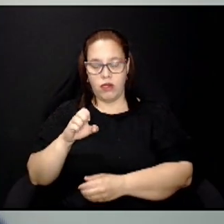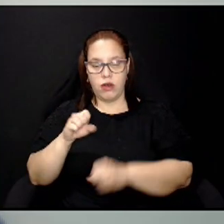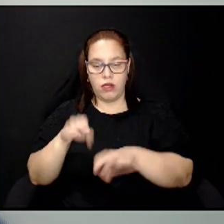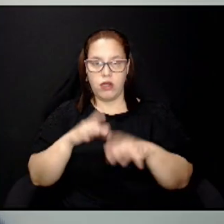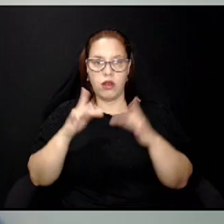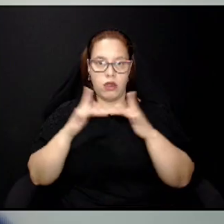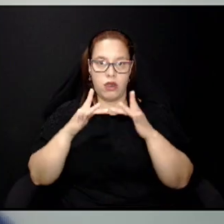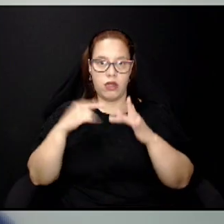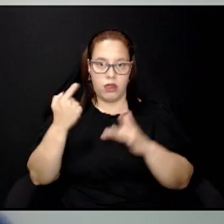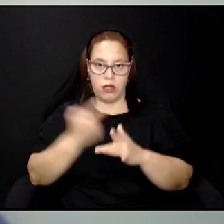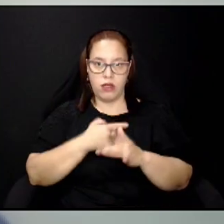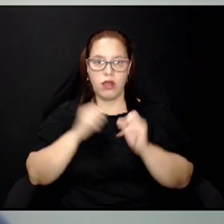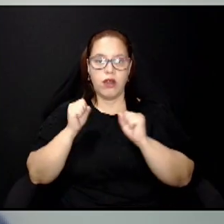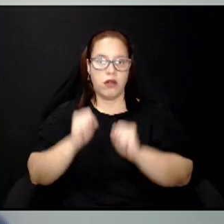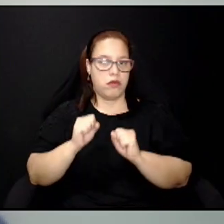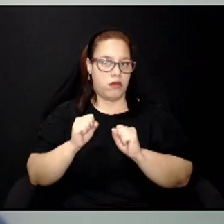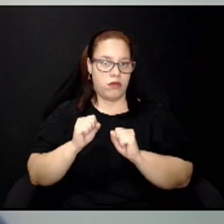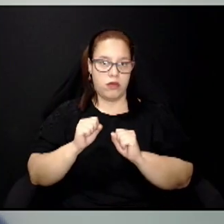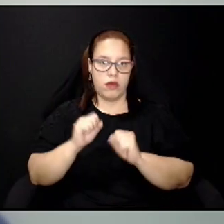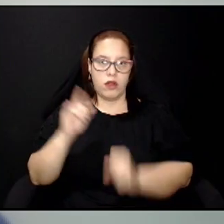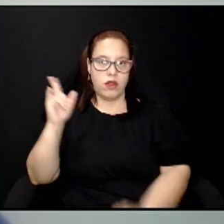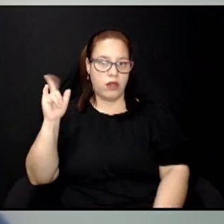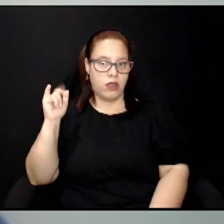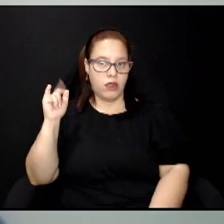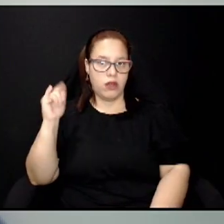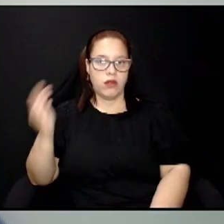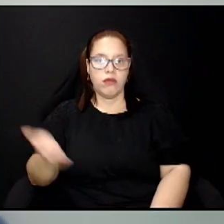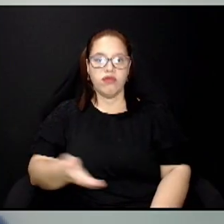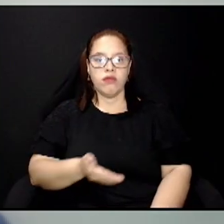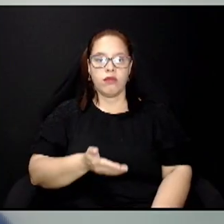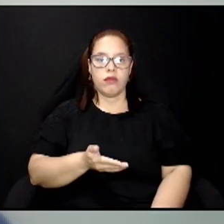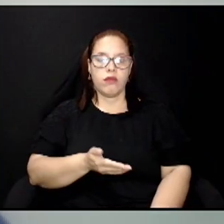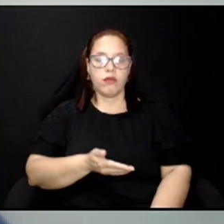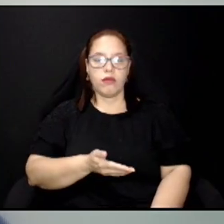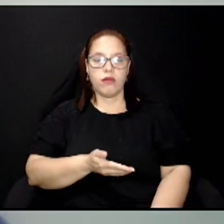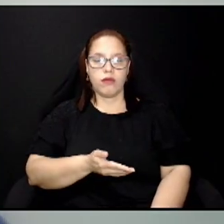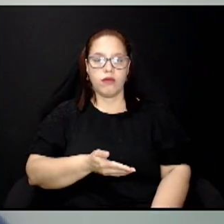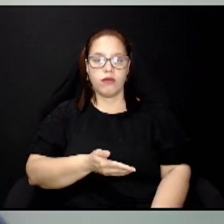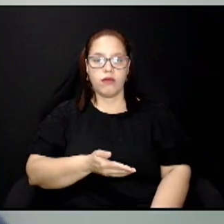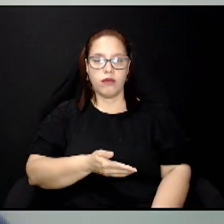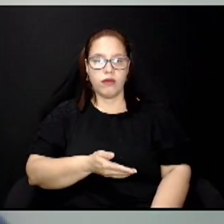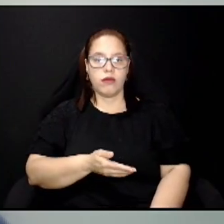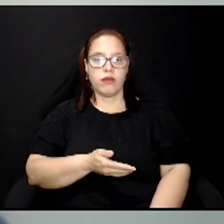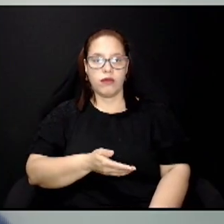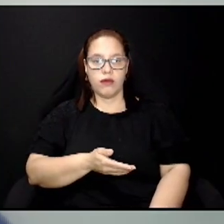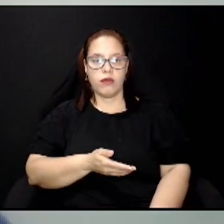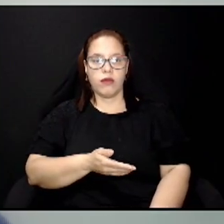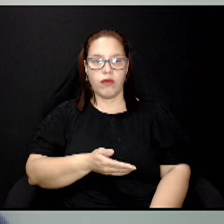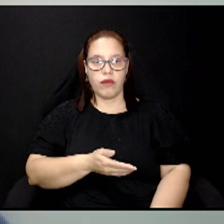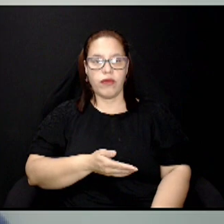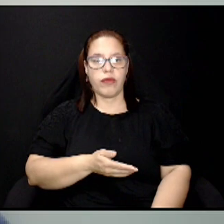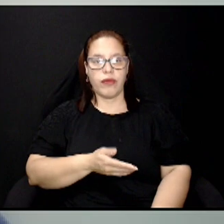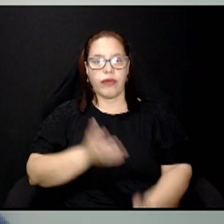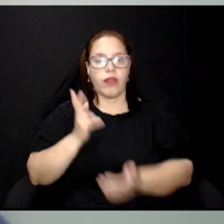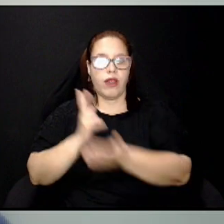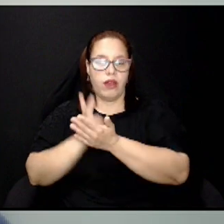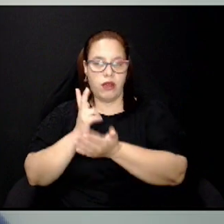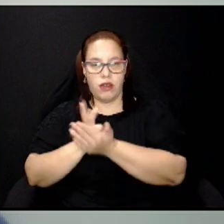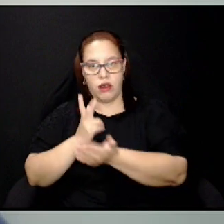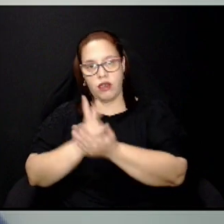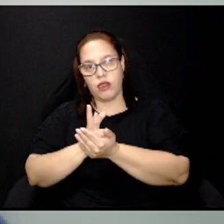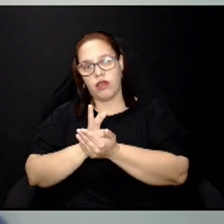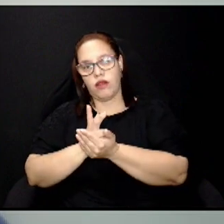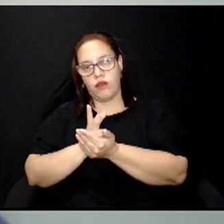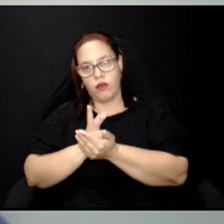gente, pode ser pelo Instagram mesmo, que a gente responde, e vamos seguir nessa